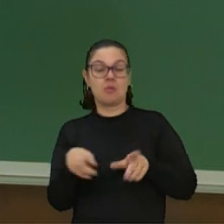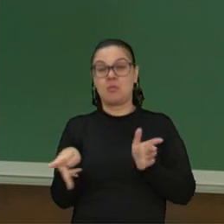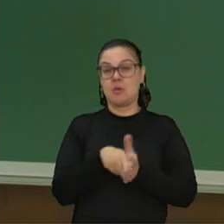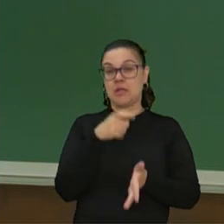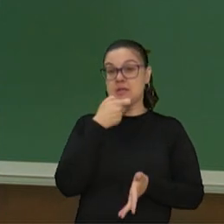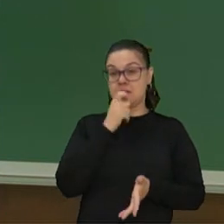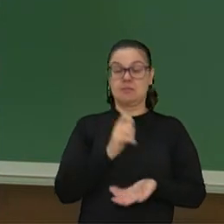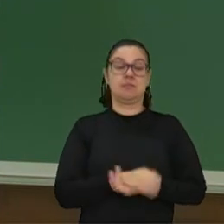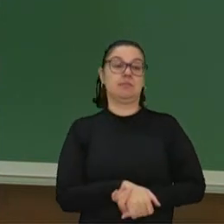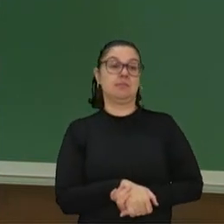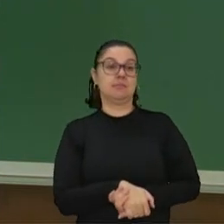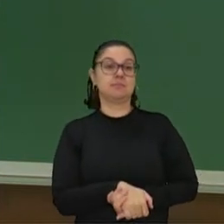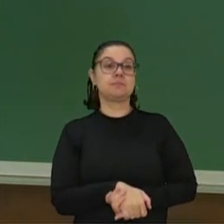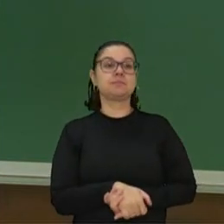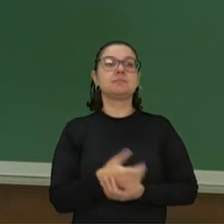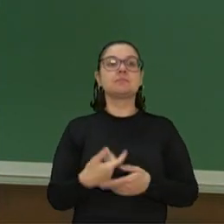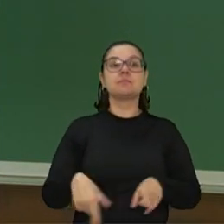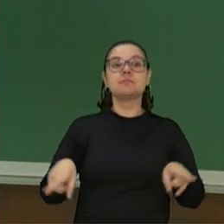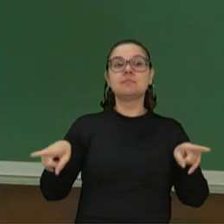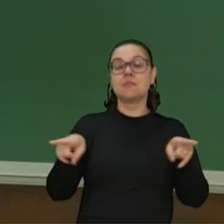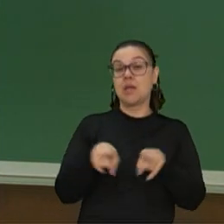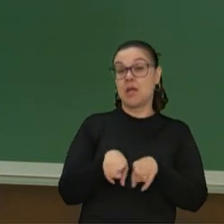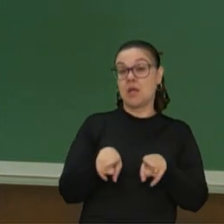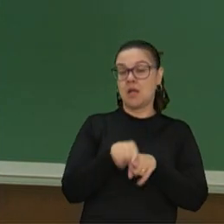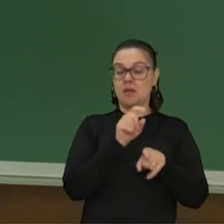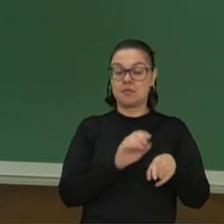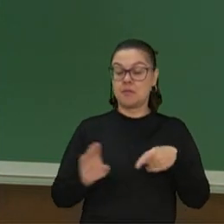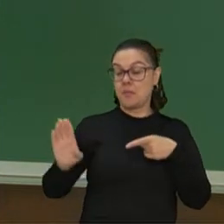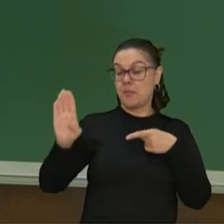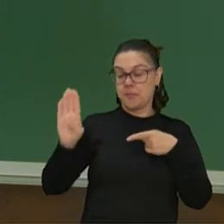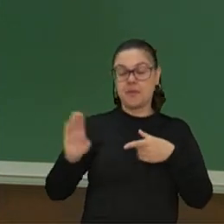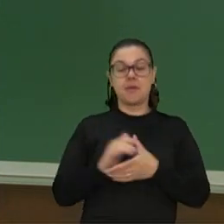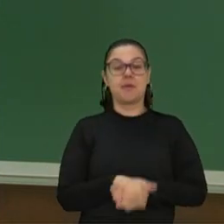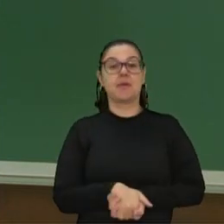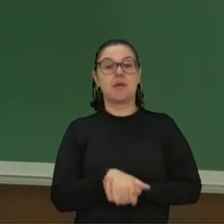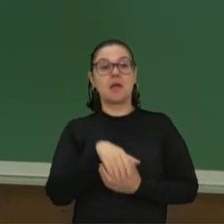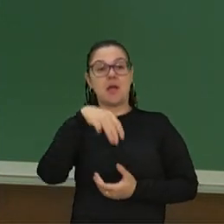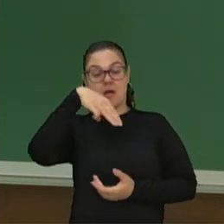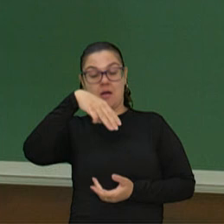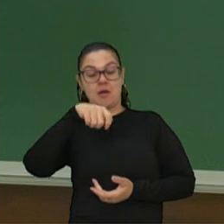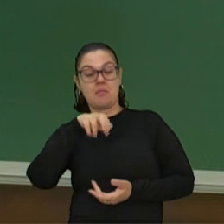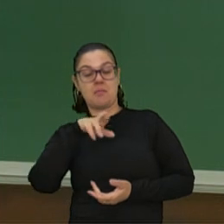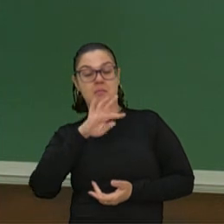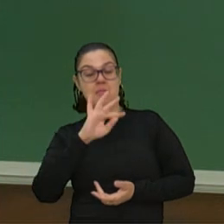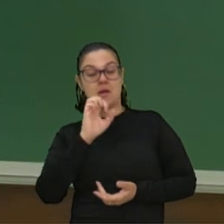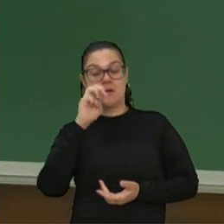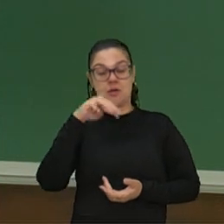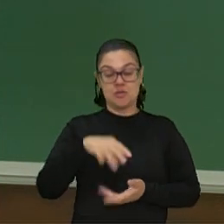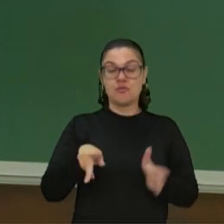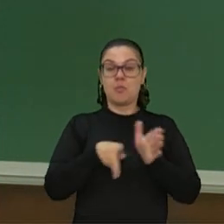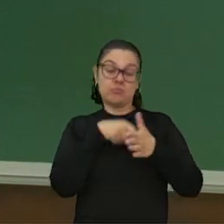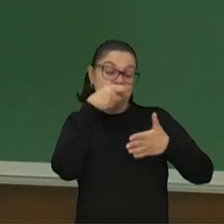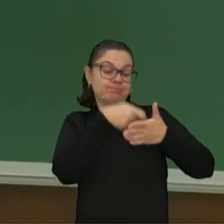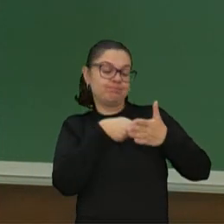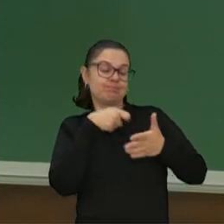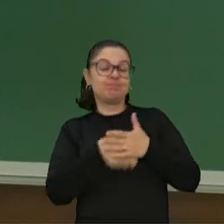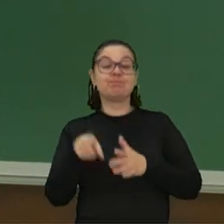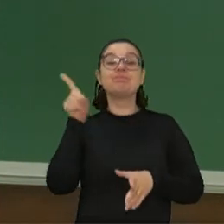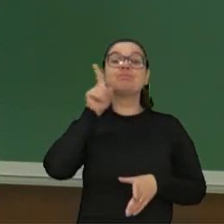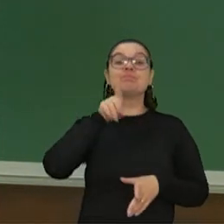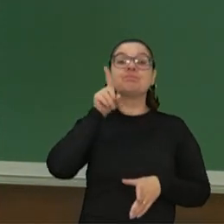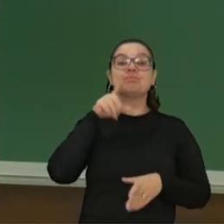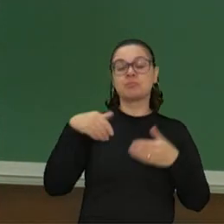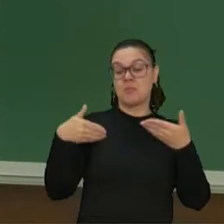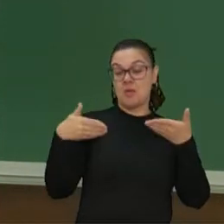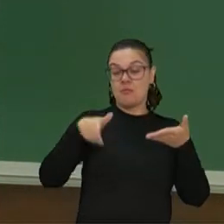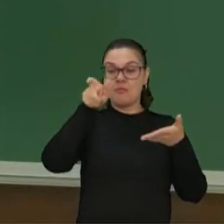inglesa. Nós temos também ali na letter B o Martin Luther King, que foi um ativista americano. Ele